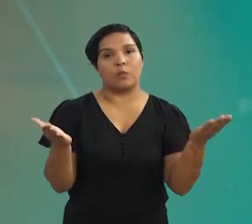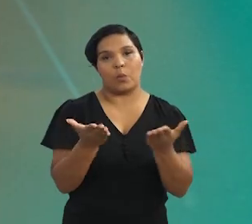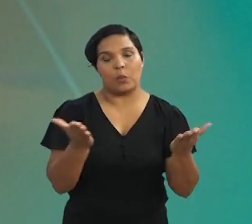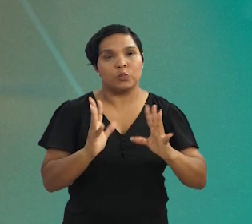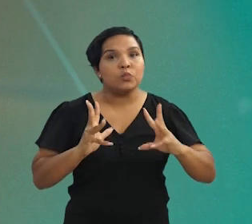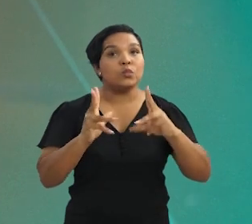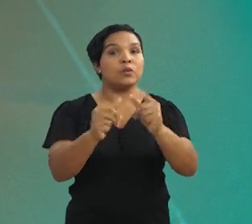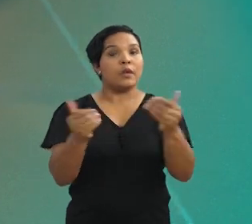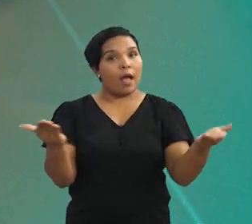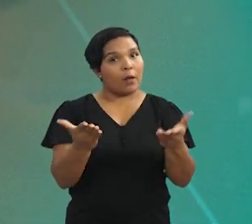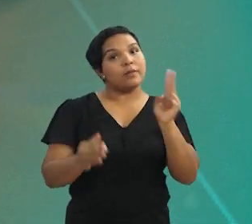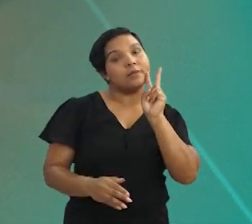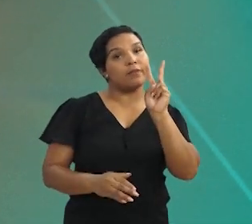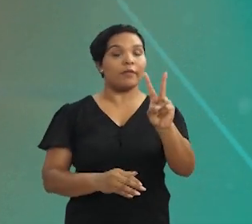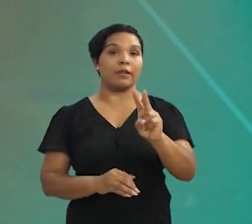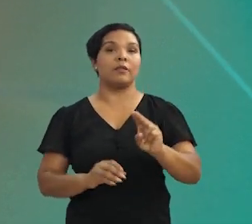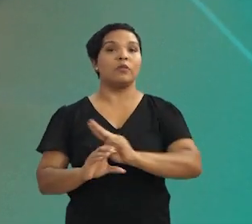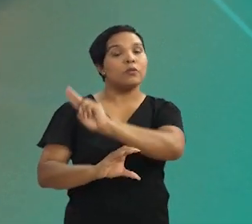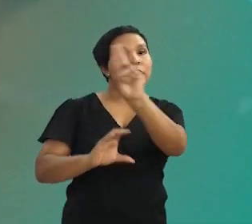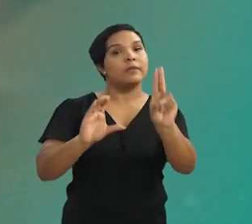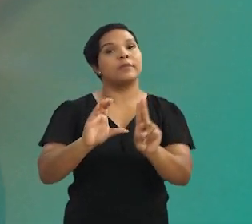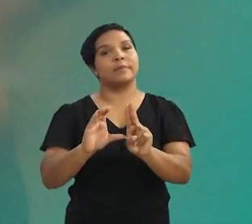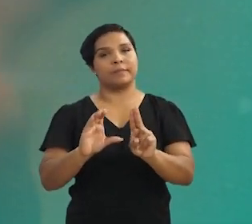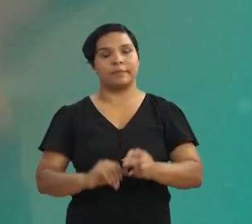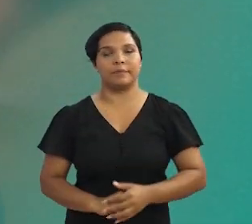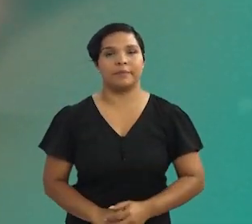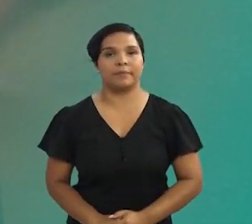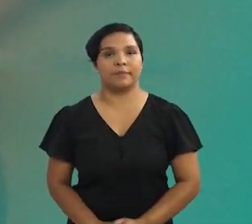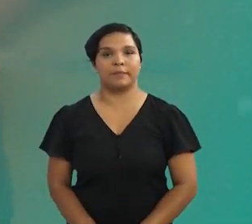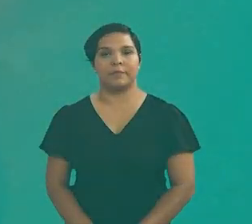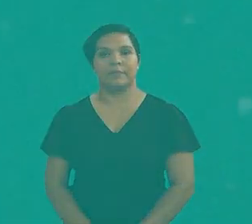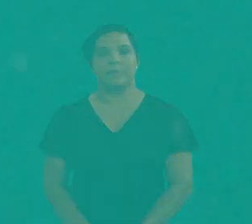hoje. Tudo isso você confere a partir de agora no Universiência.